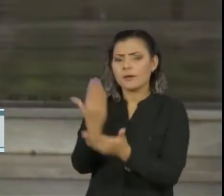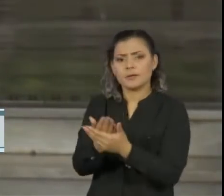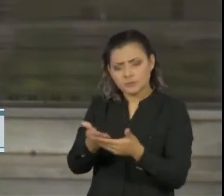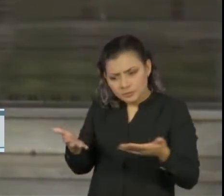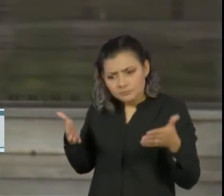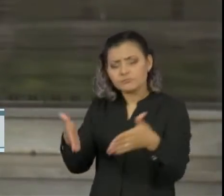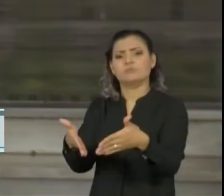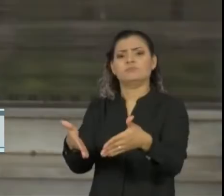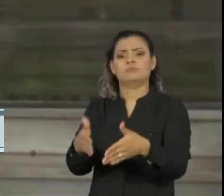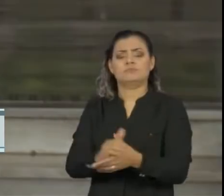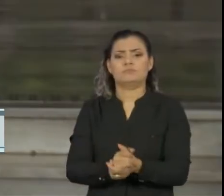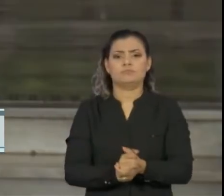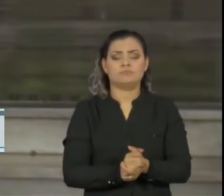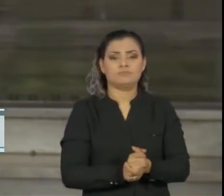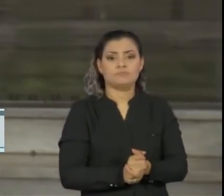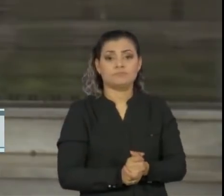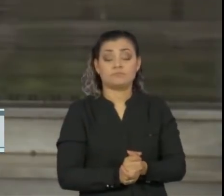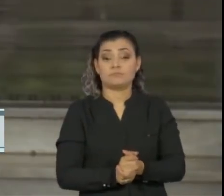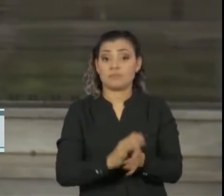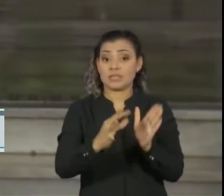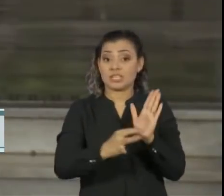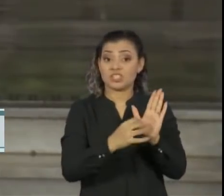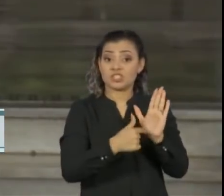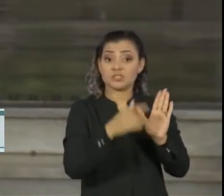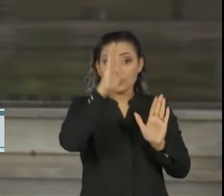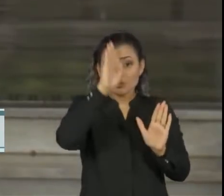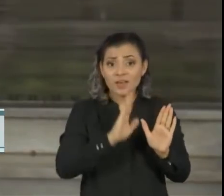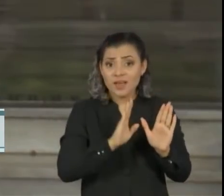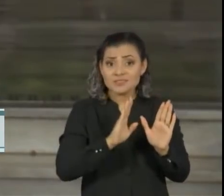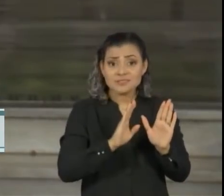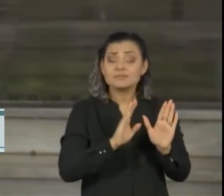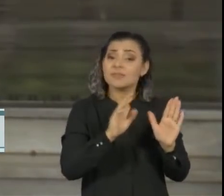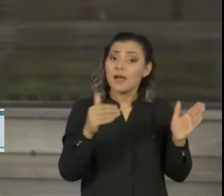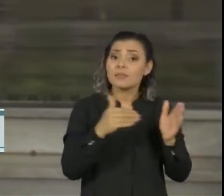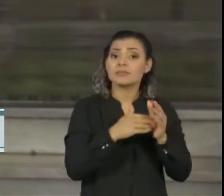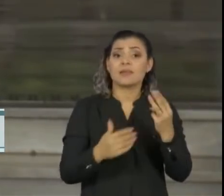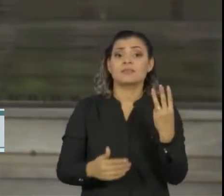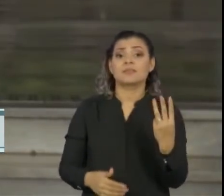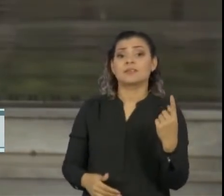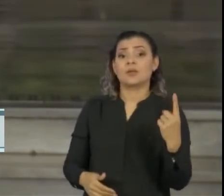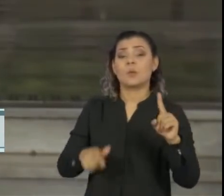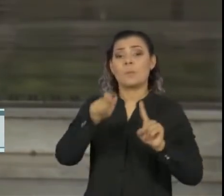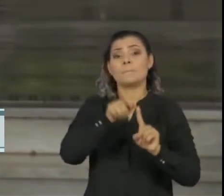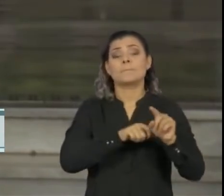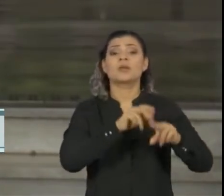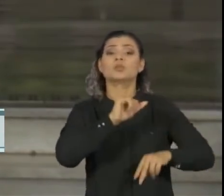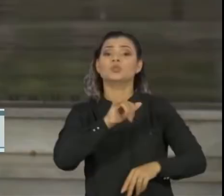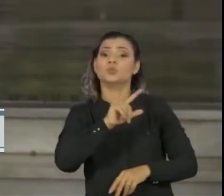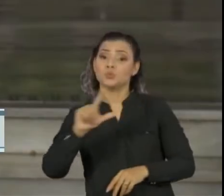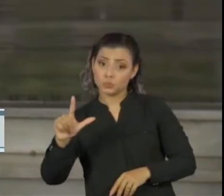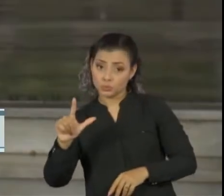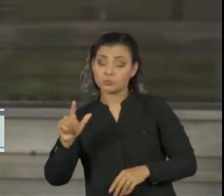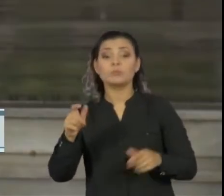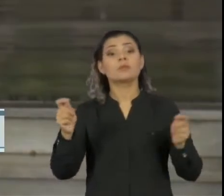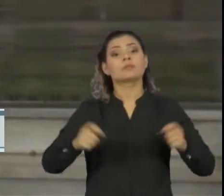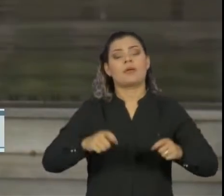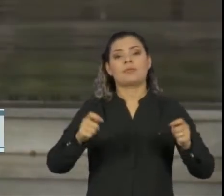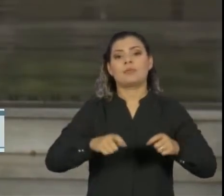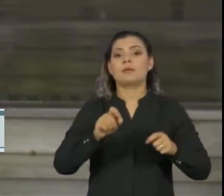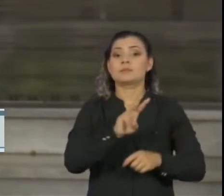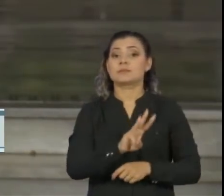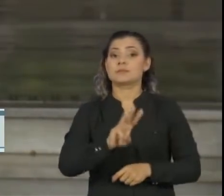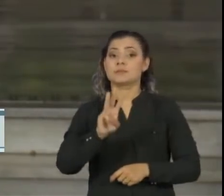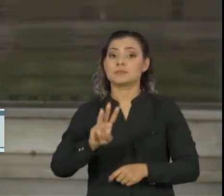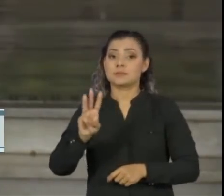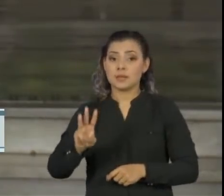acreditamos também na ciência. As inscrições são gratuitas e vão até o dia 31 de julho e podem ser feitas através do